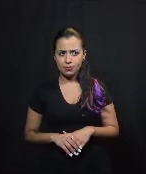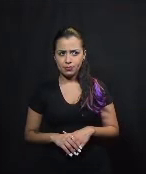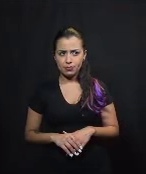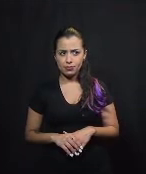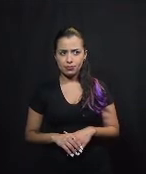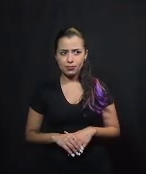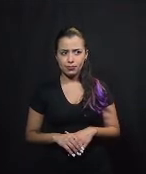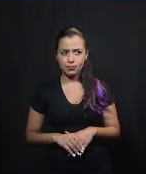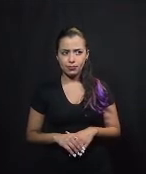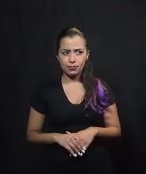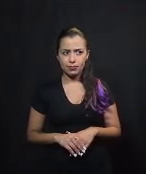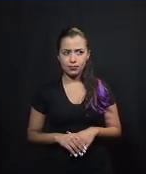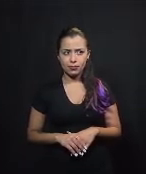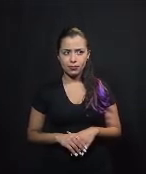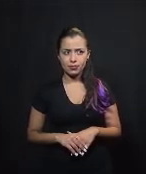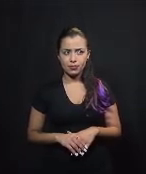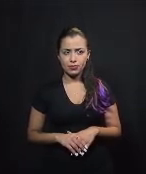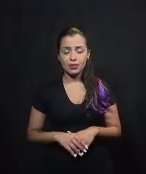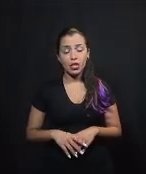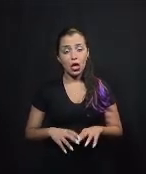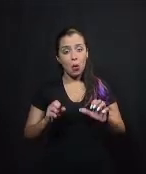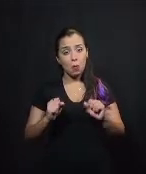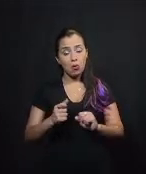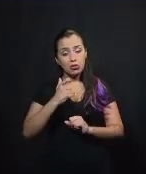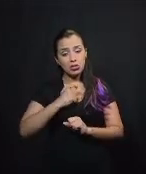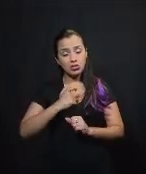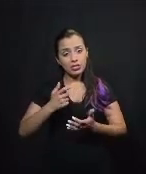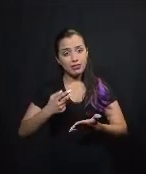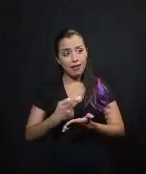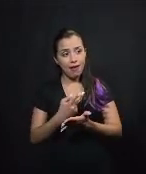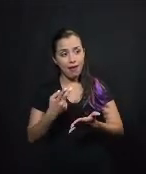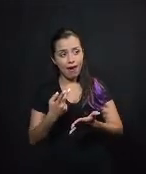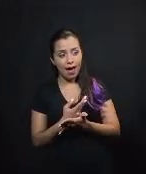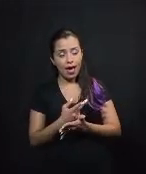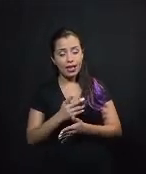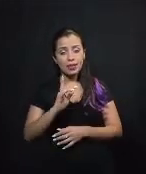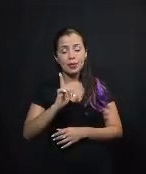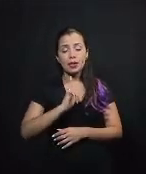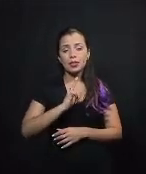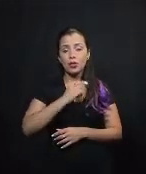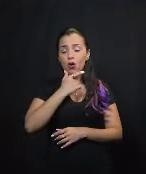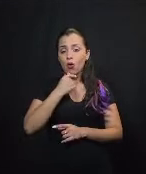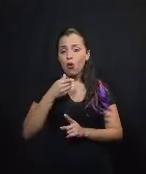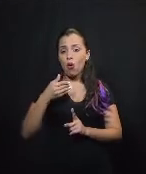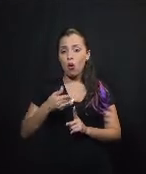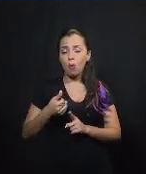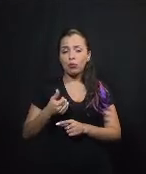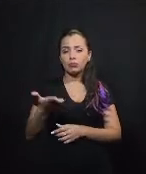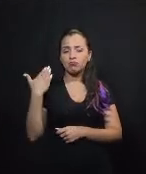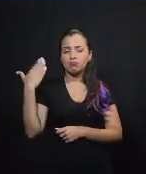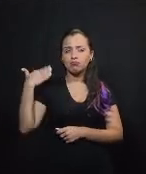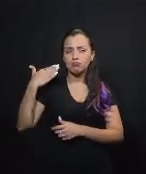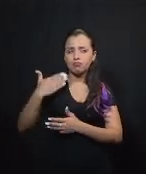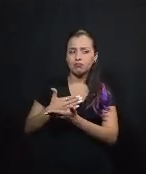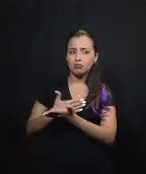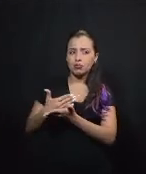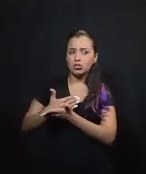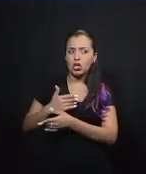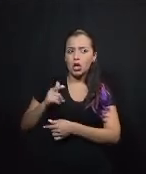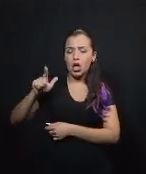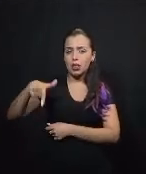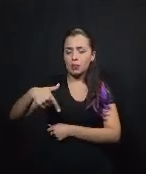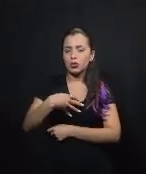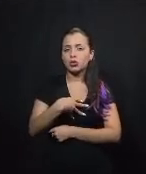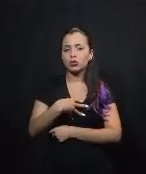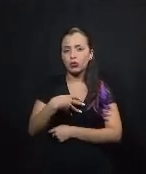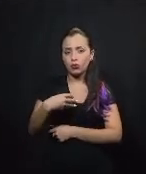Castalegui, se não me engano, pode ser que eu esteja errada. Castalegui foi um dos primeiros, Dario, depois o filho, porque o pai morreu, foi uma